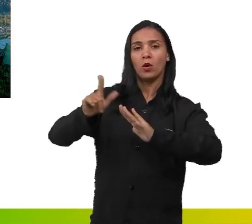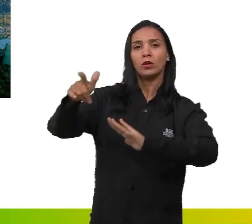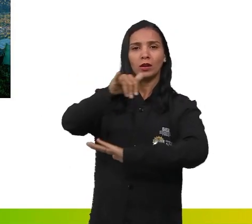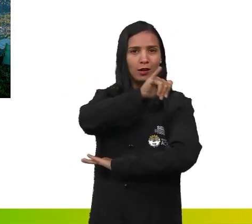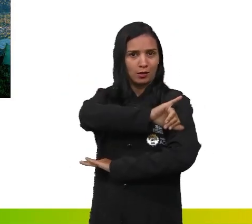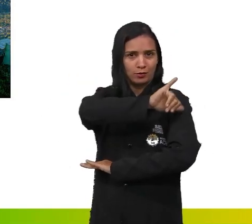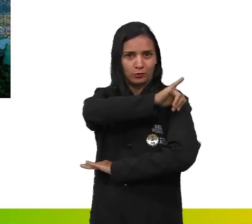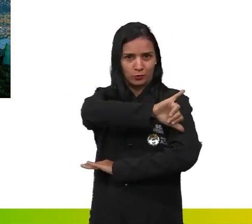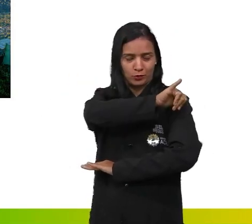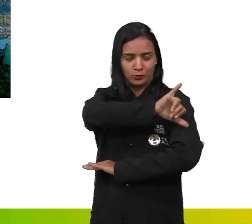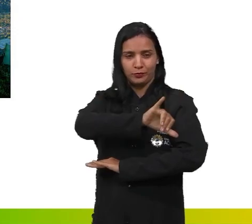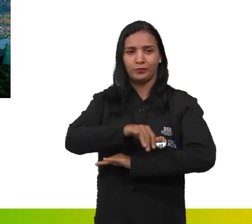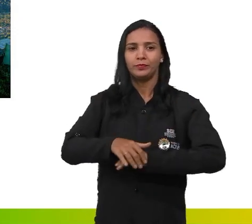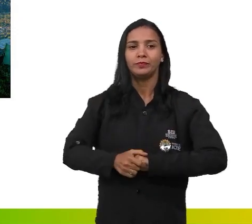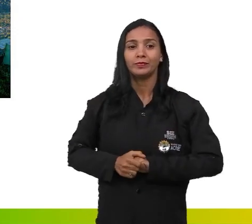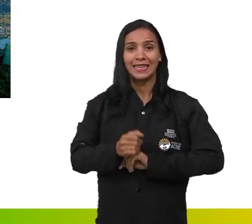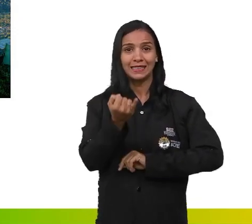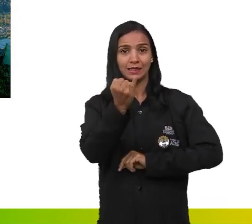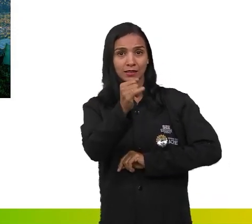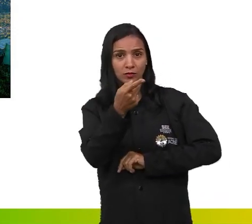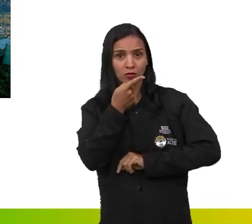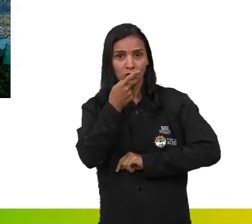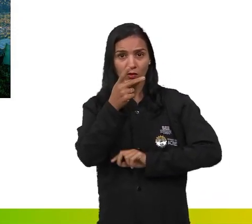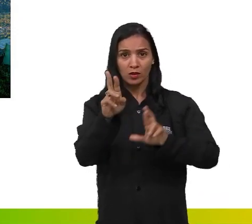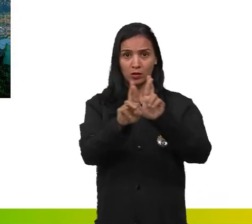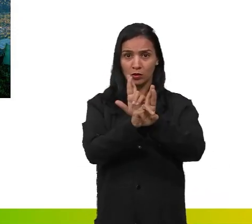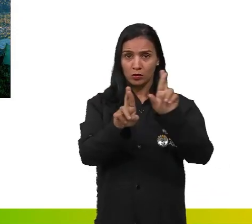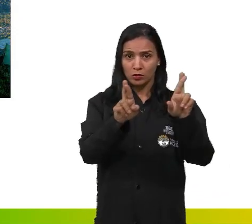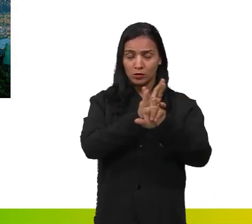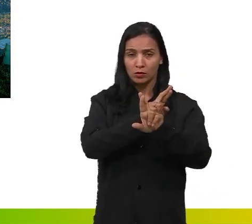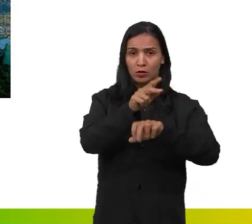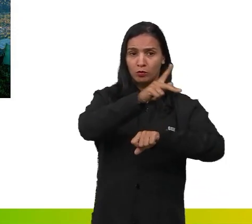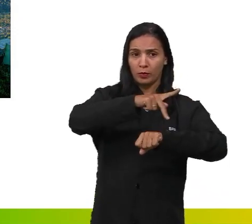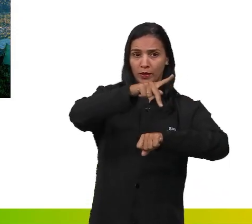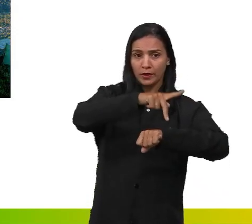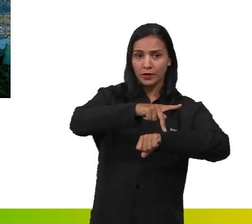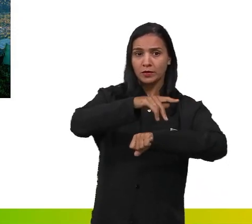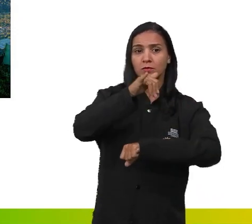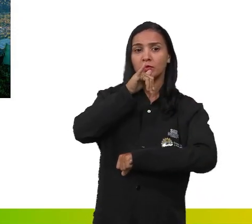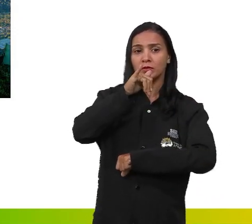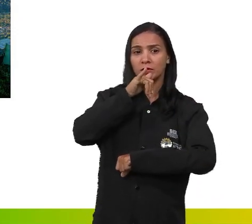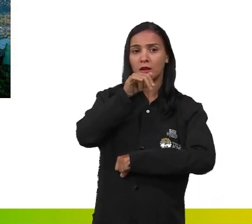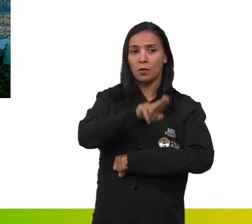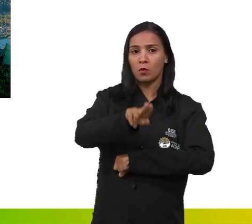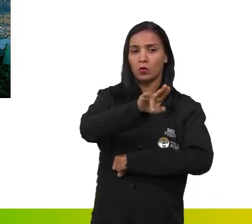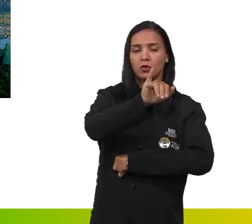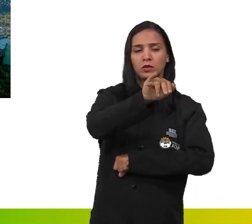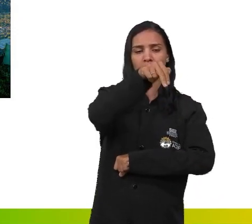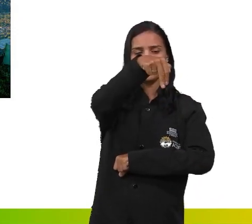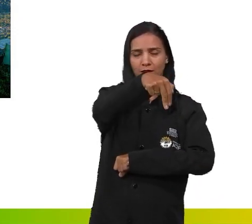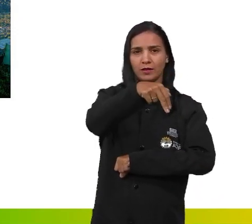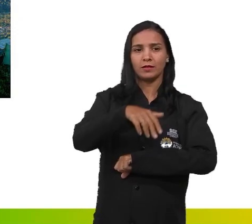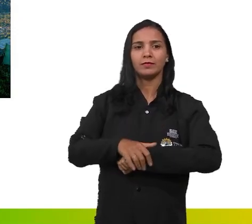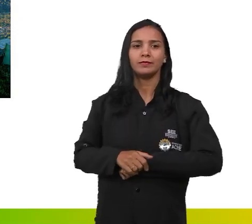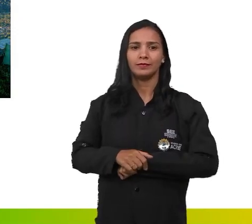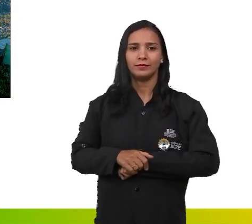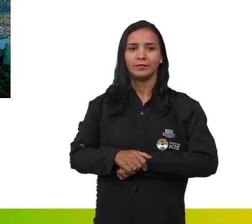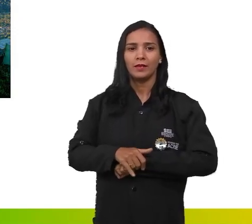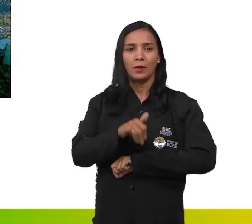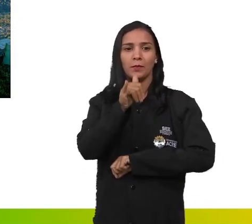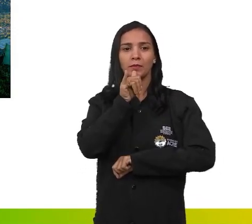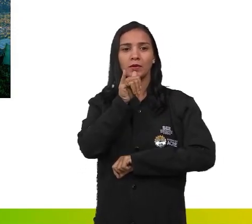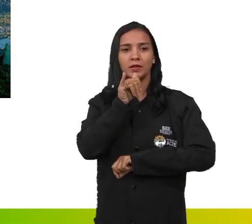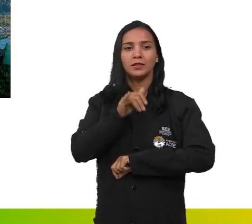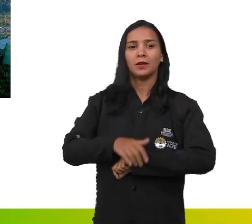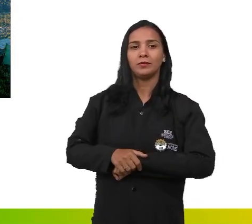formos falar em relação ao país, nós temos in Brazil, no Brasil. He has a company in